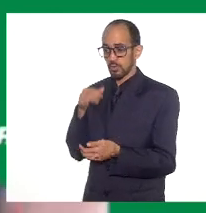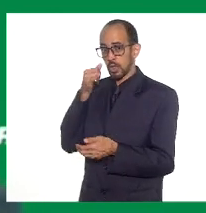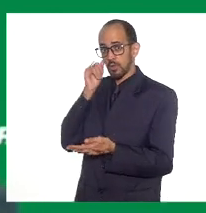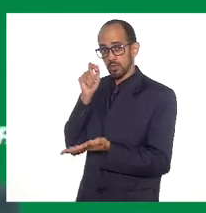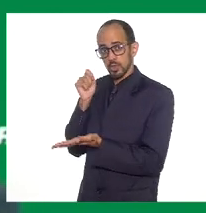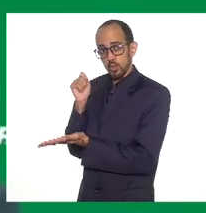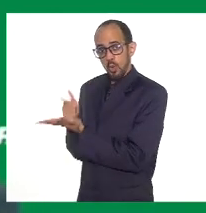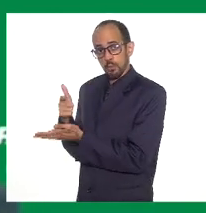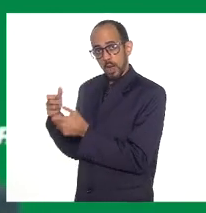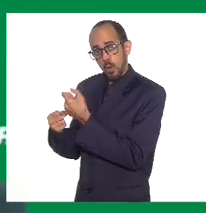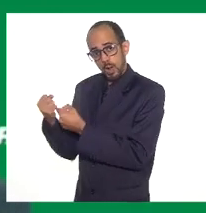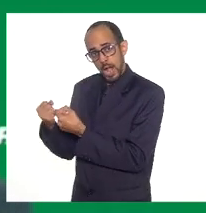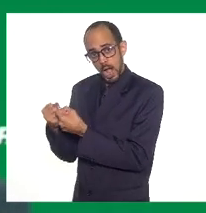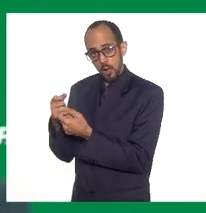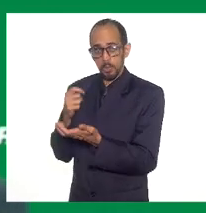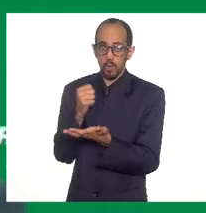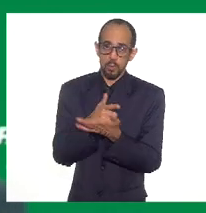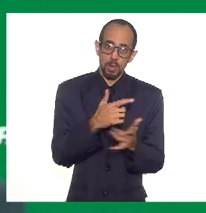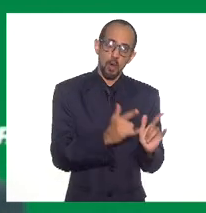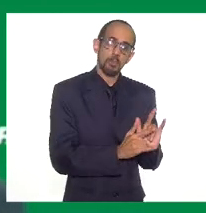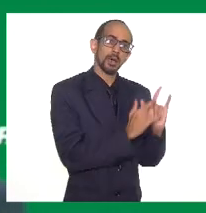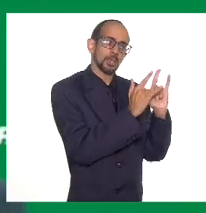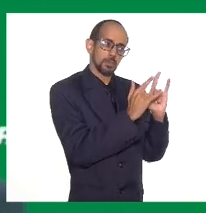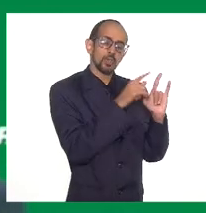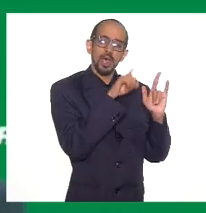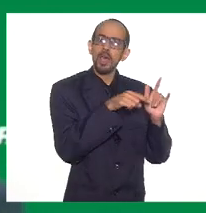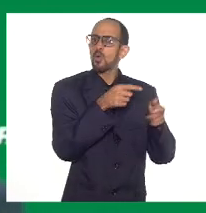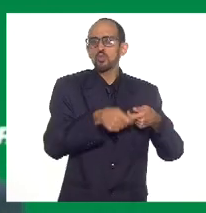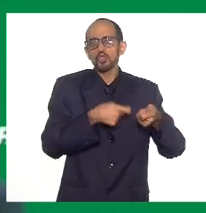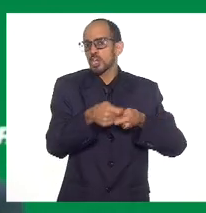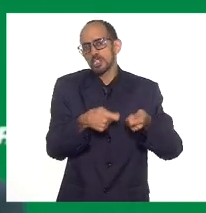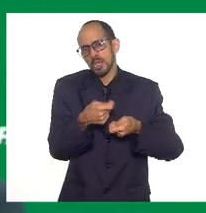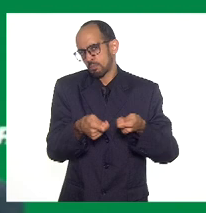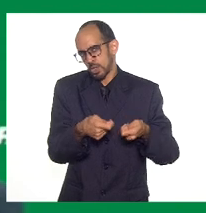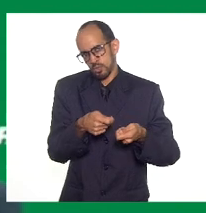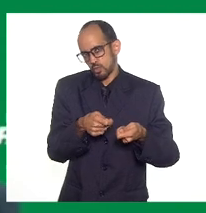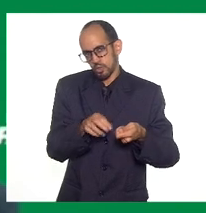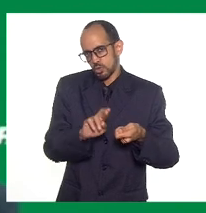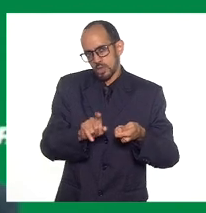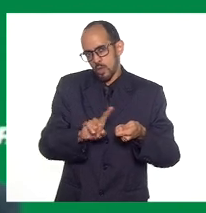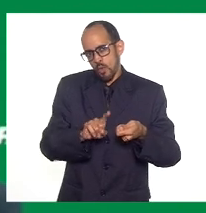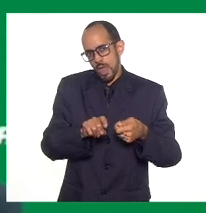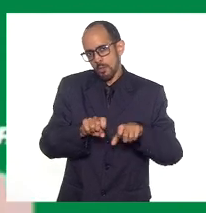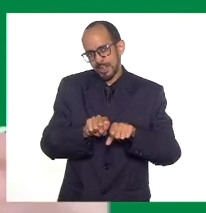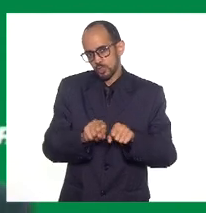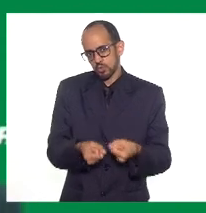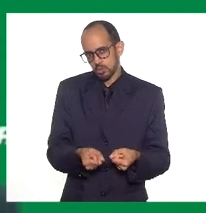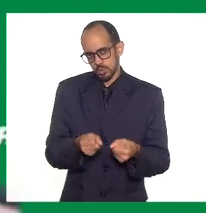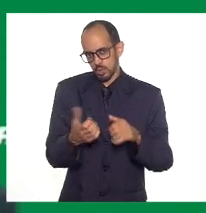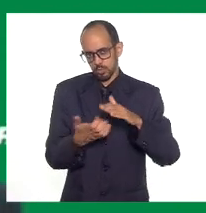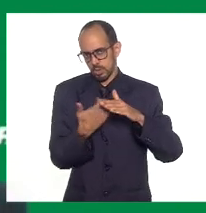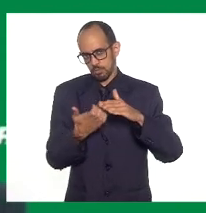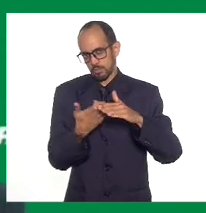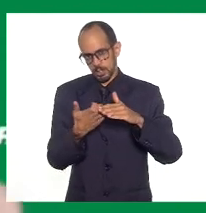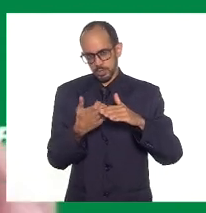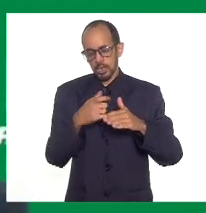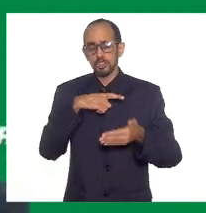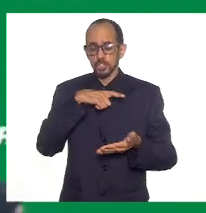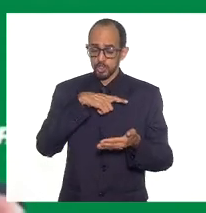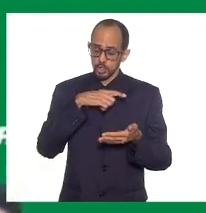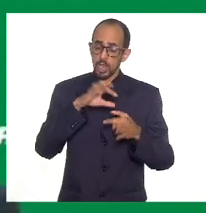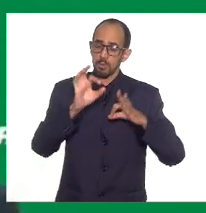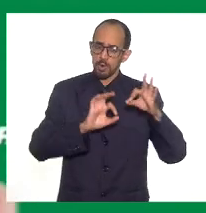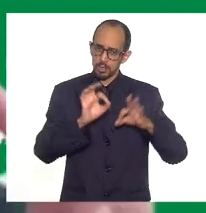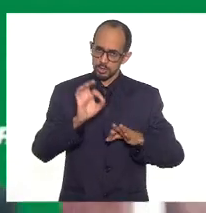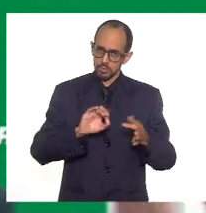um desmonte do meu patrimônio, né? Então, a gente tem na Petrobras um plano de investimentos muito robusto nos ativos